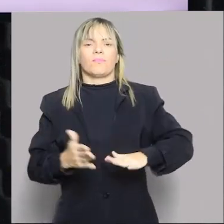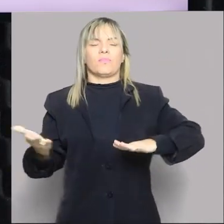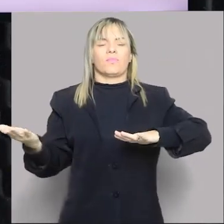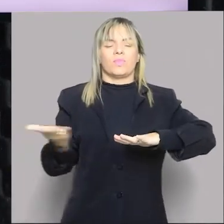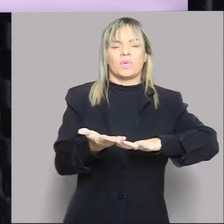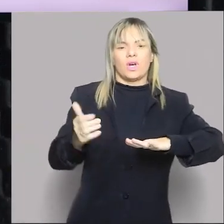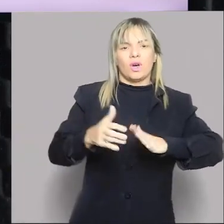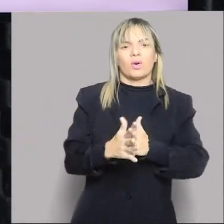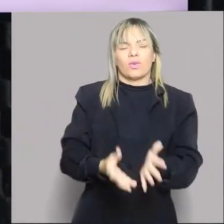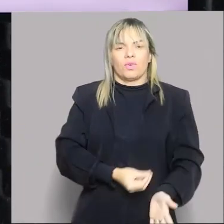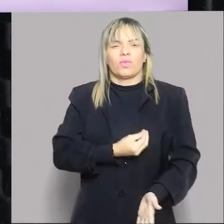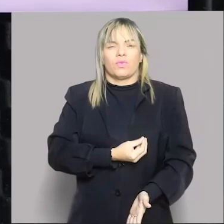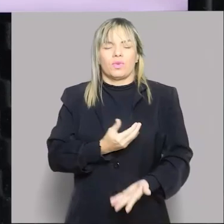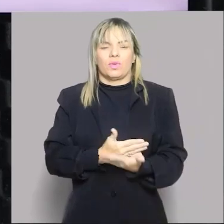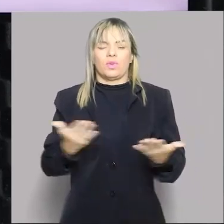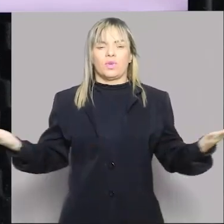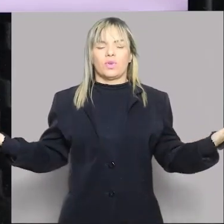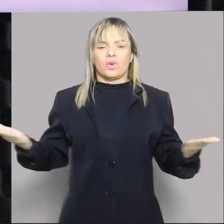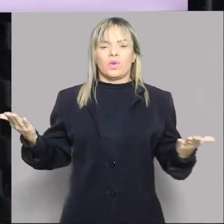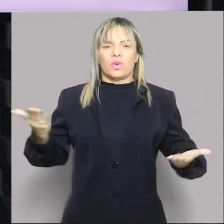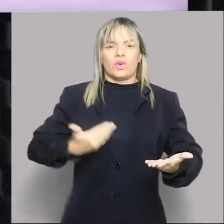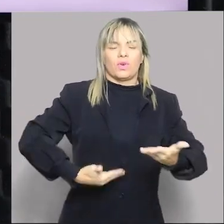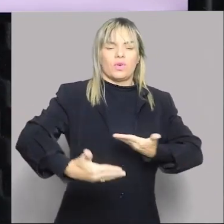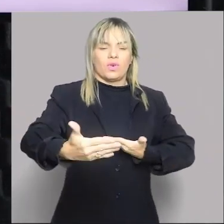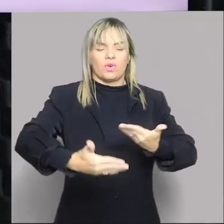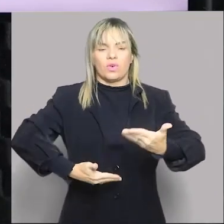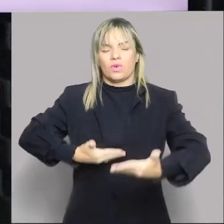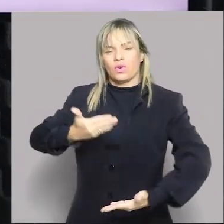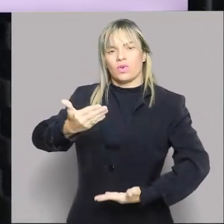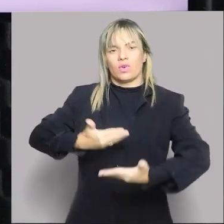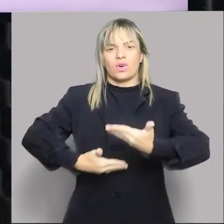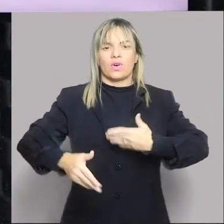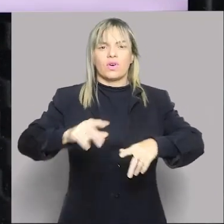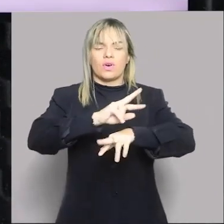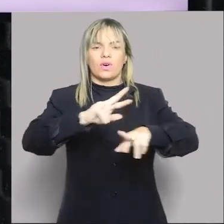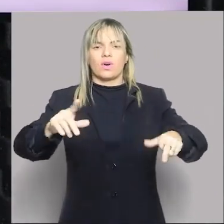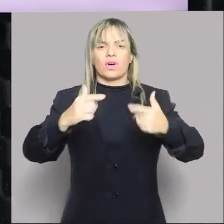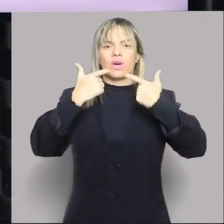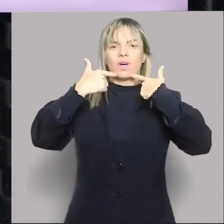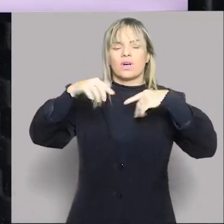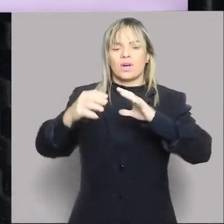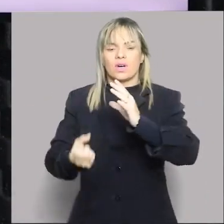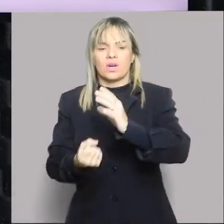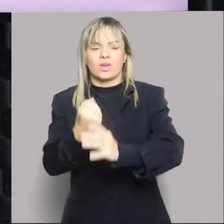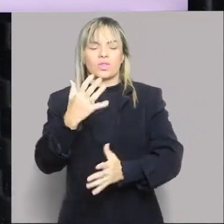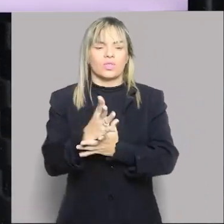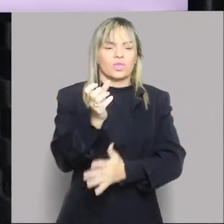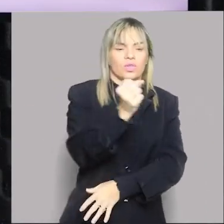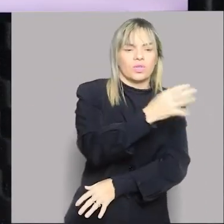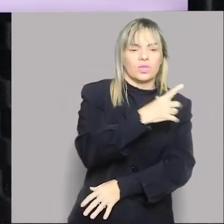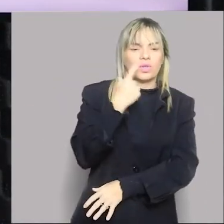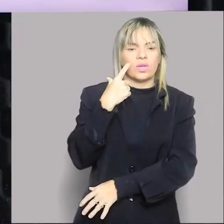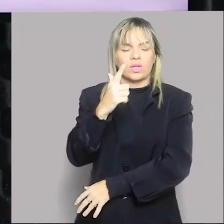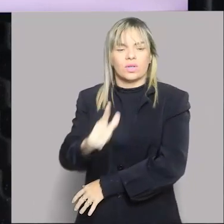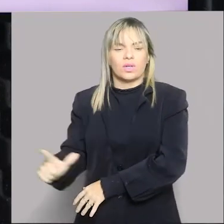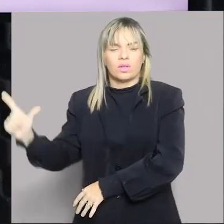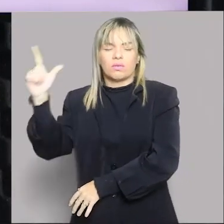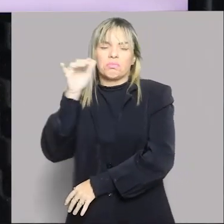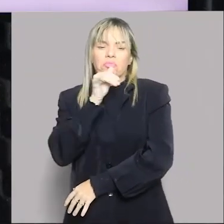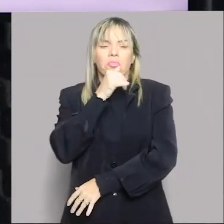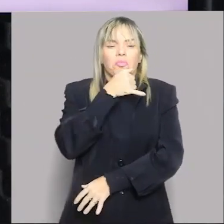hoje, permite intercâmbio de várias linguagens e vão surgindo outras. As literárias, o drama,